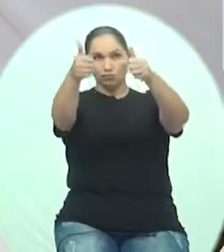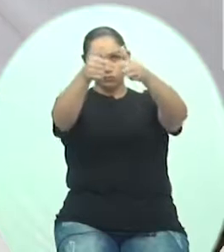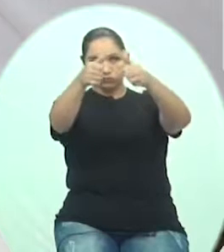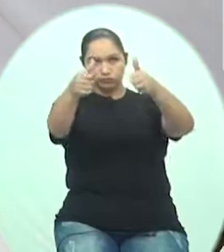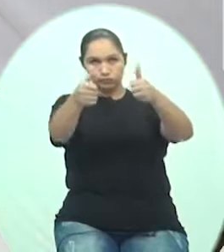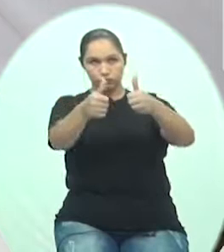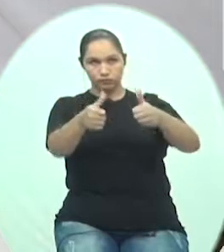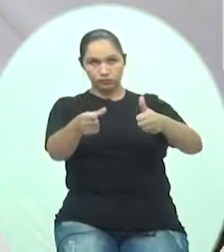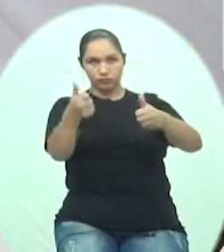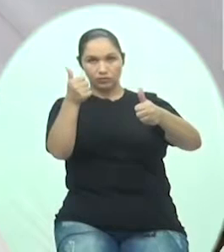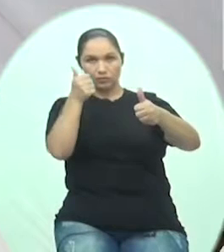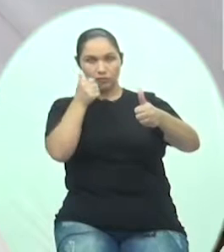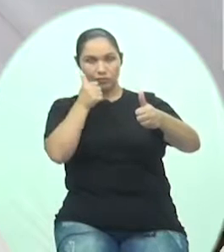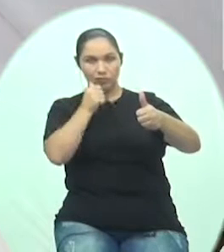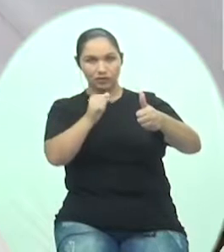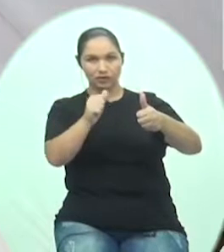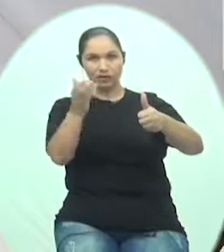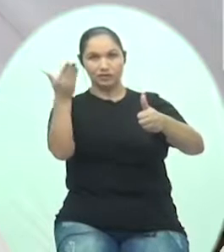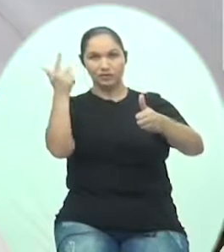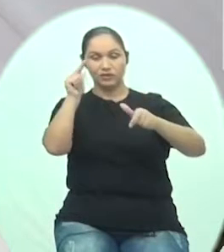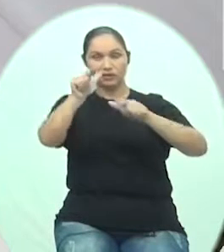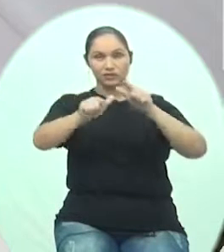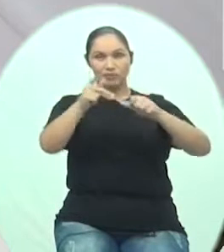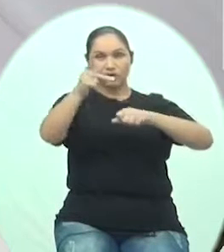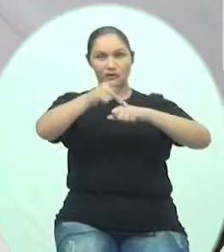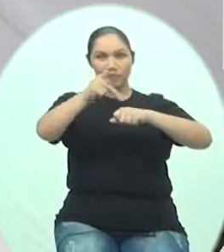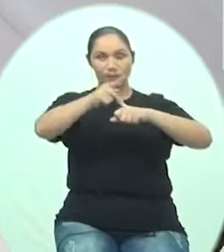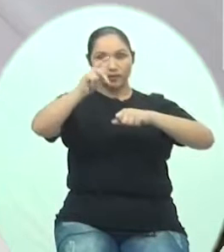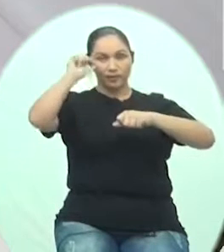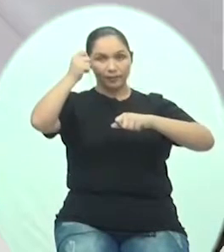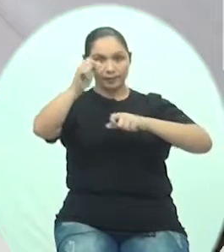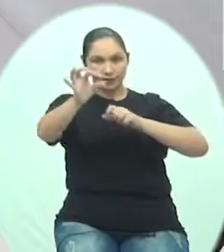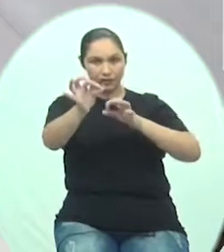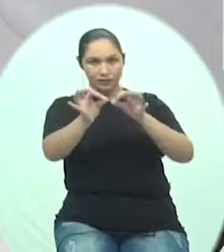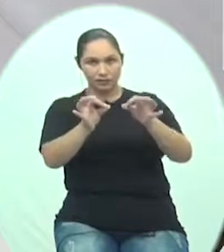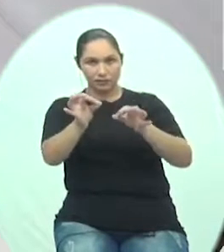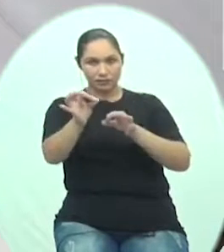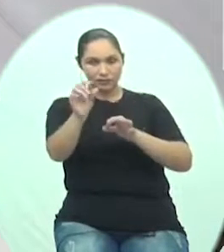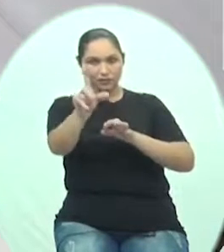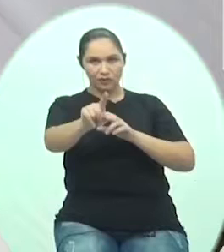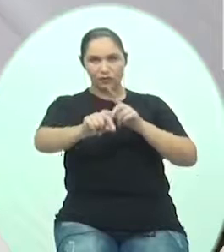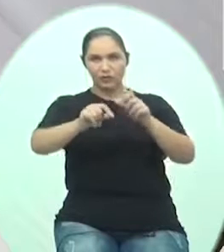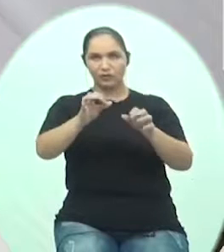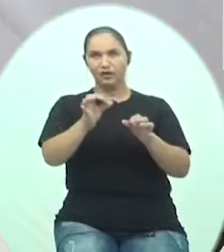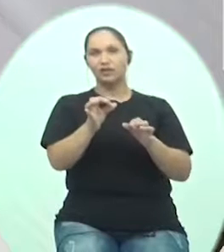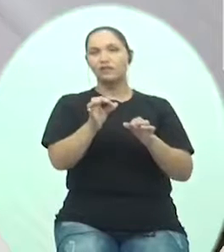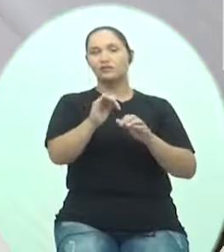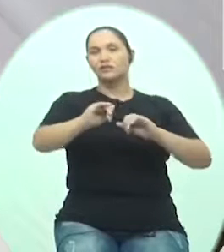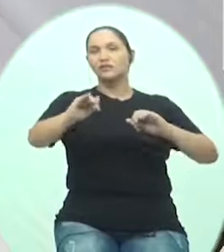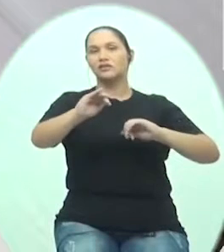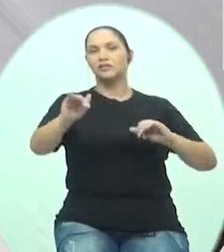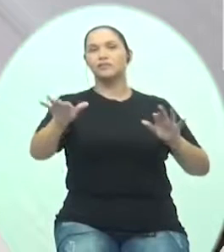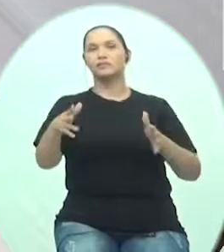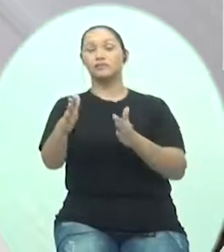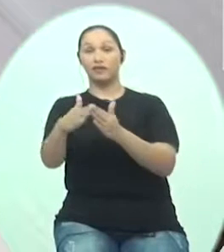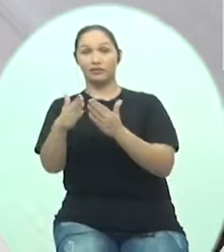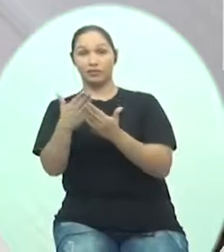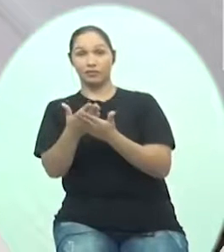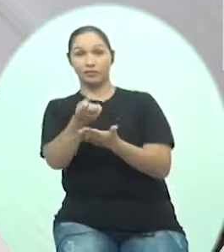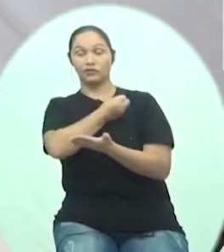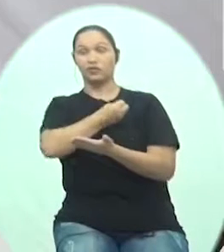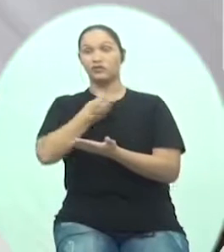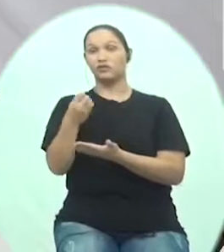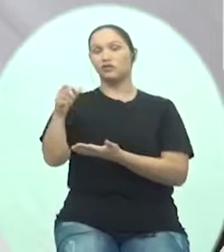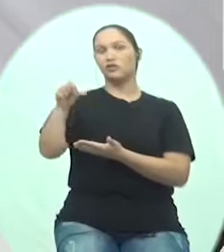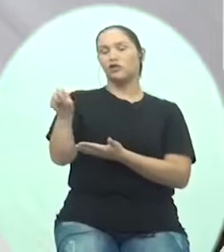à escolhedeiras de carvão requerimento número 09/2020 autor